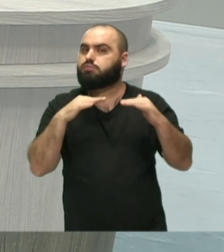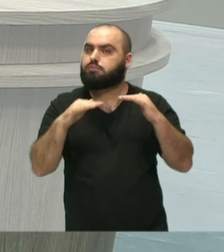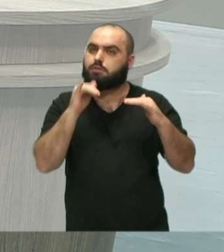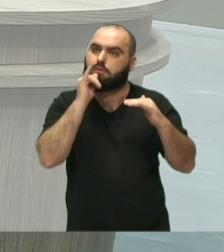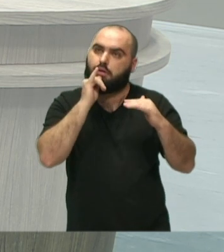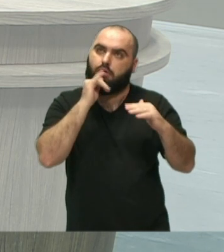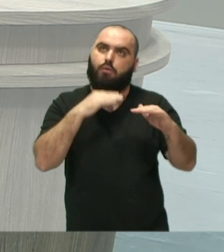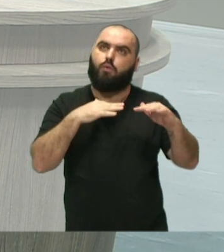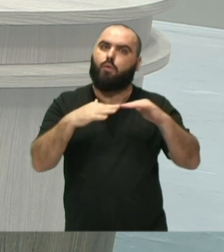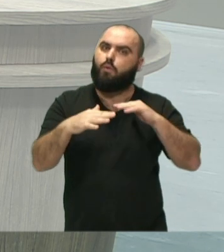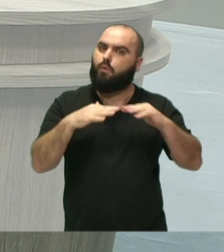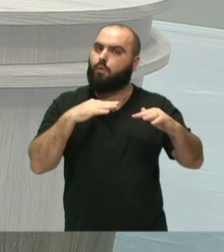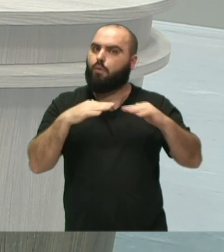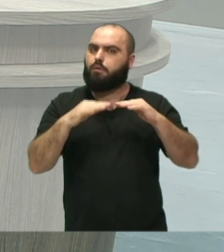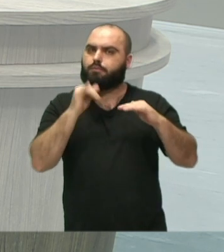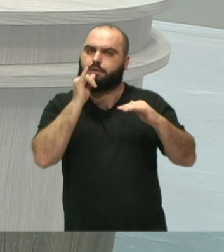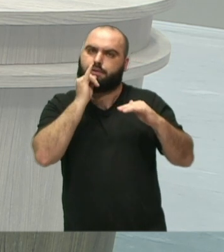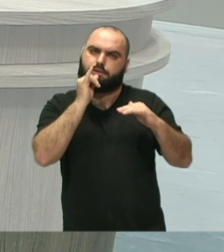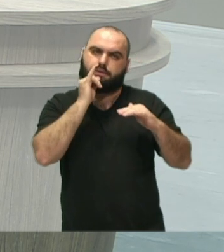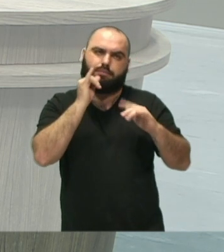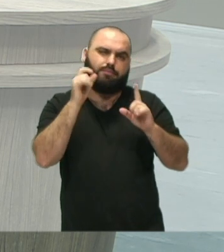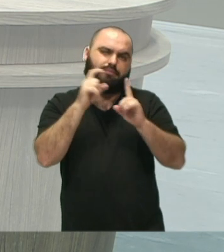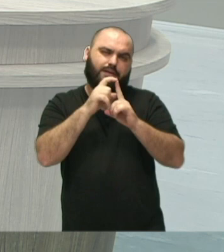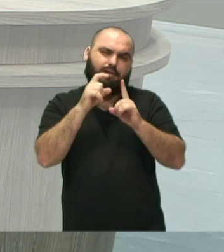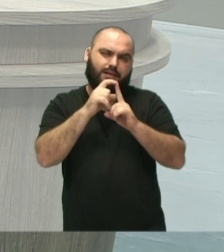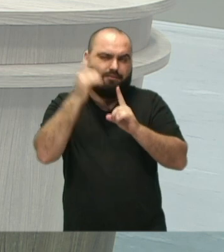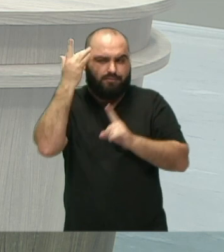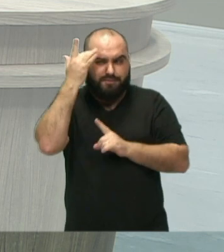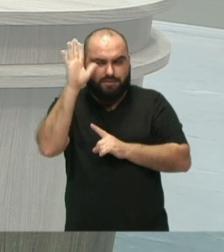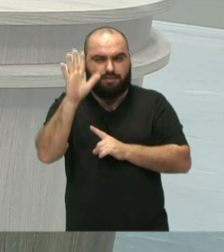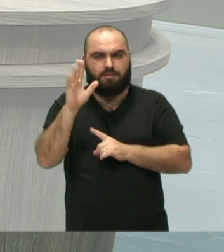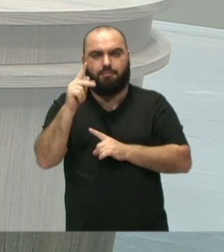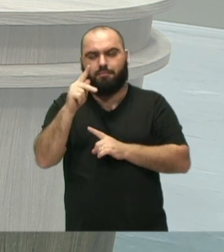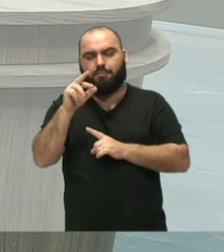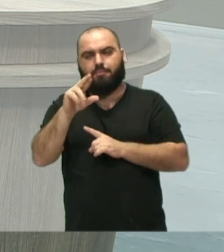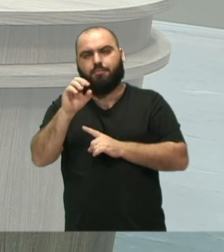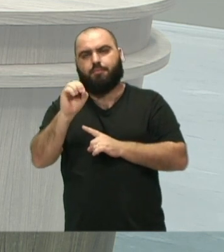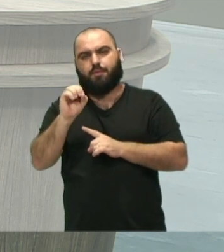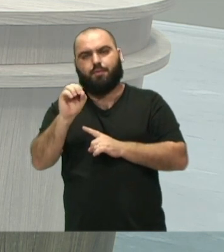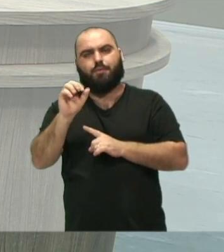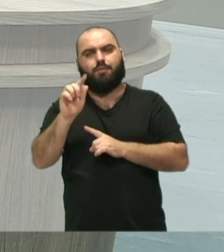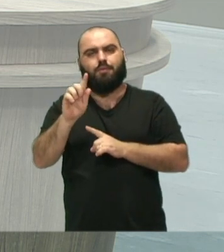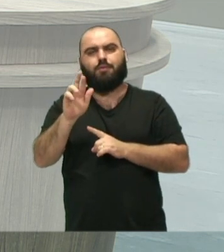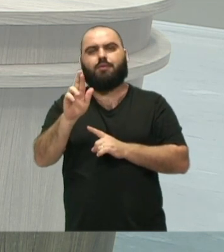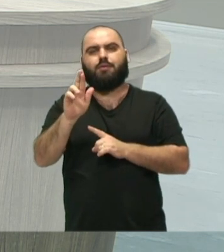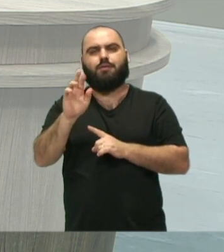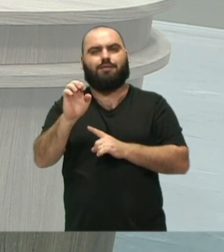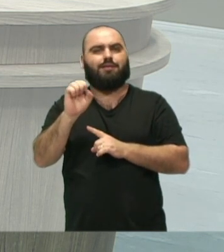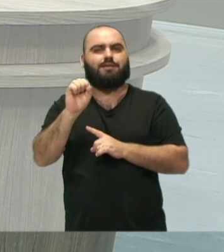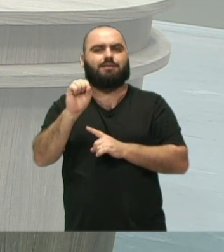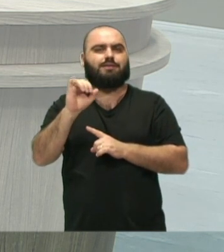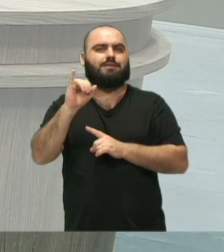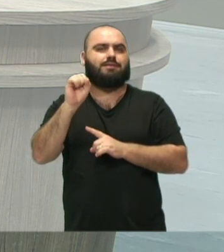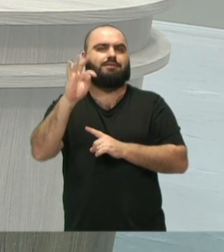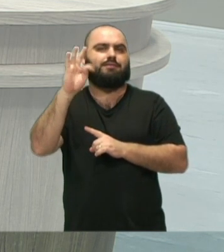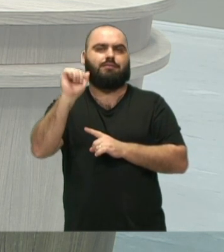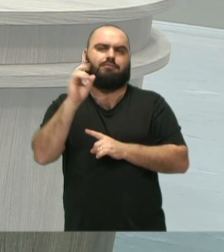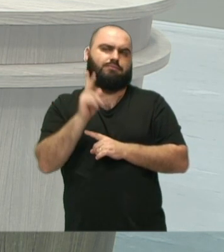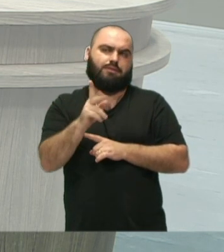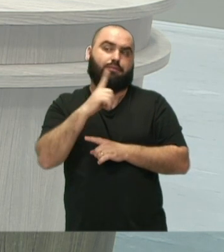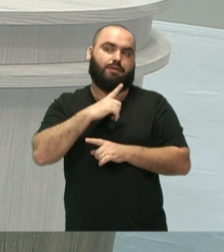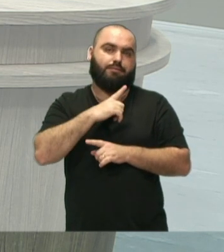mais, vamos usar um termo que eu não sei se é muito adequado, progressista, né? Sempre tem uma